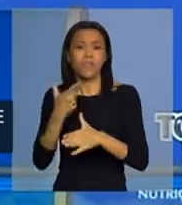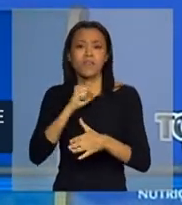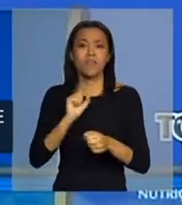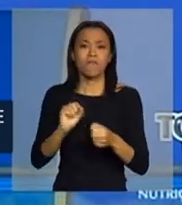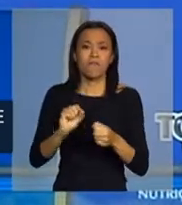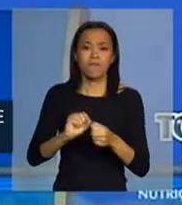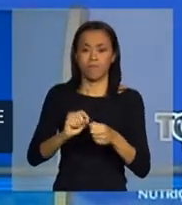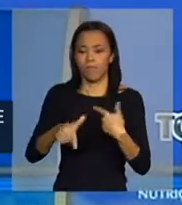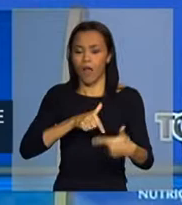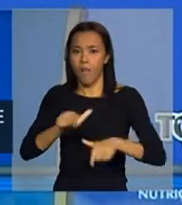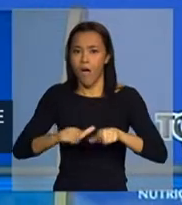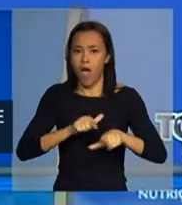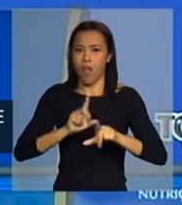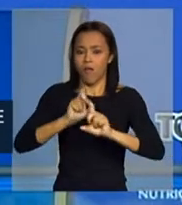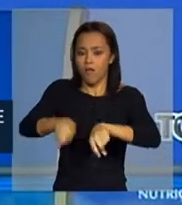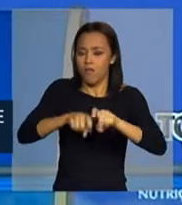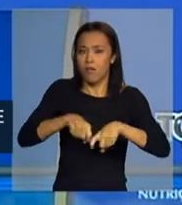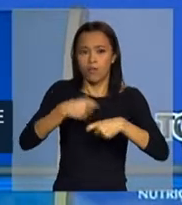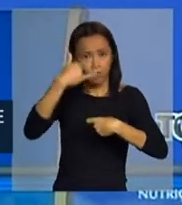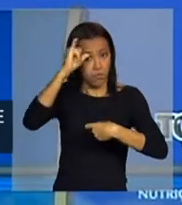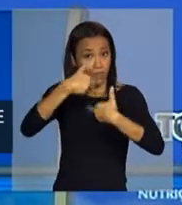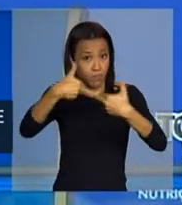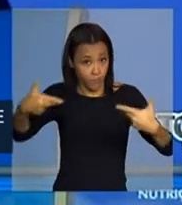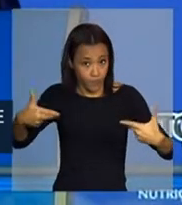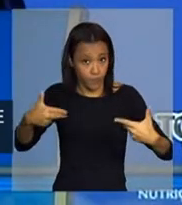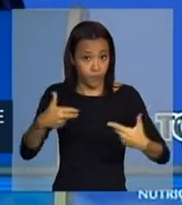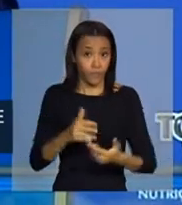Além disso, no caso da produção pecuária,